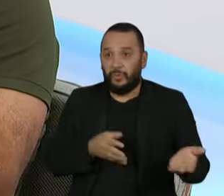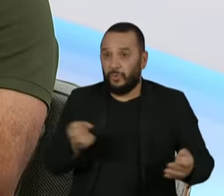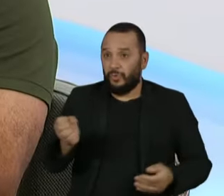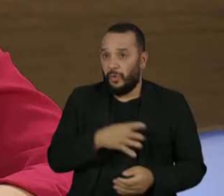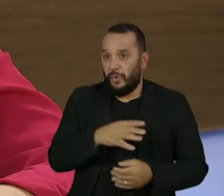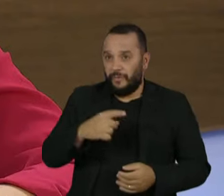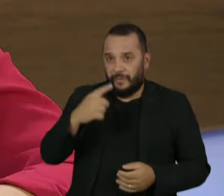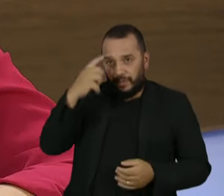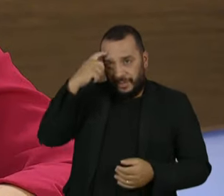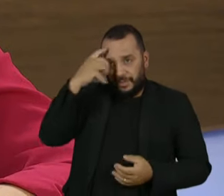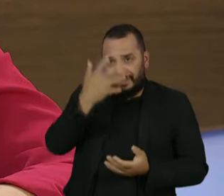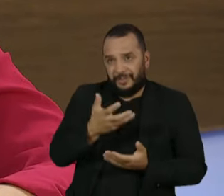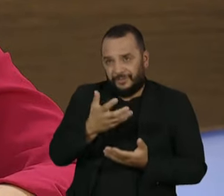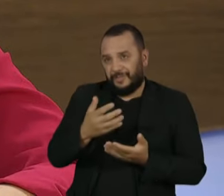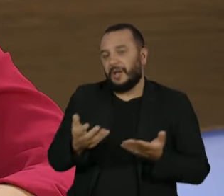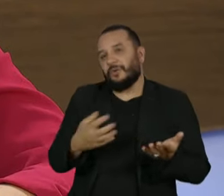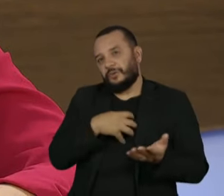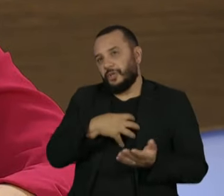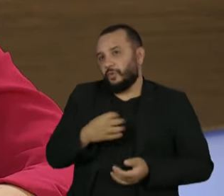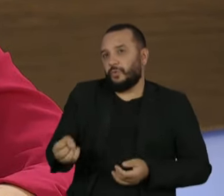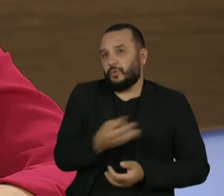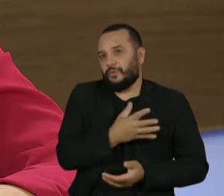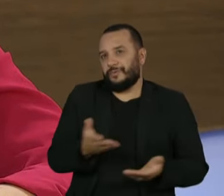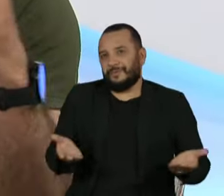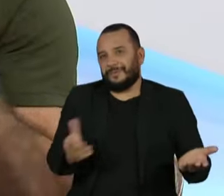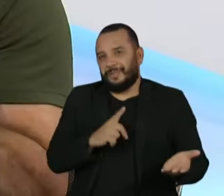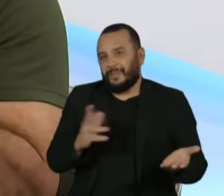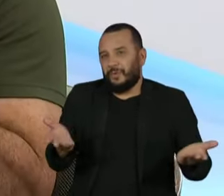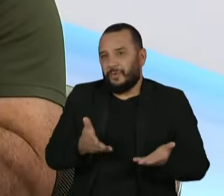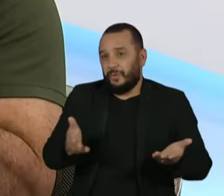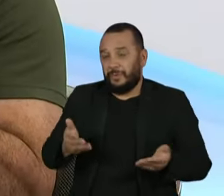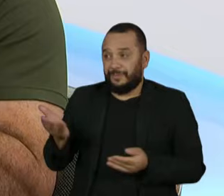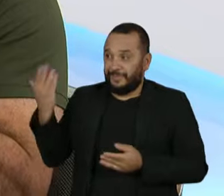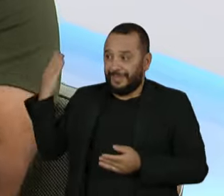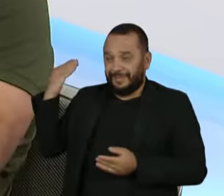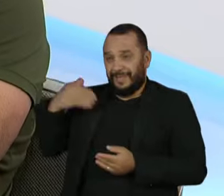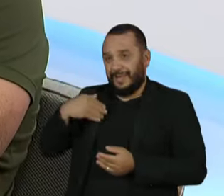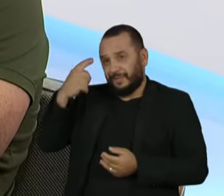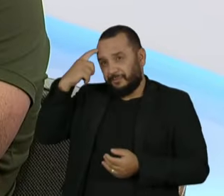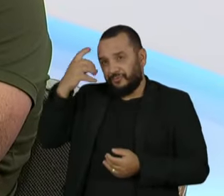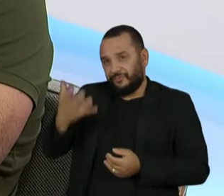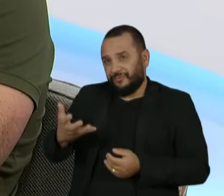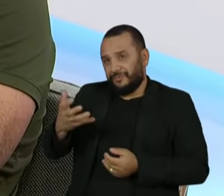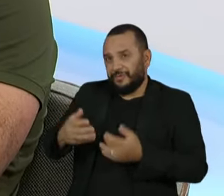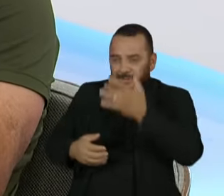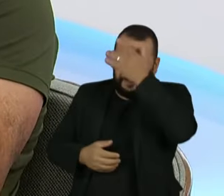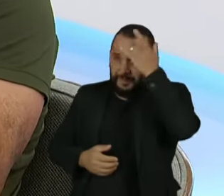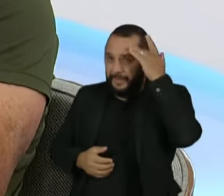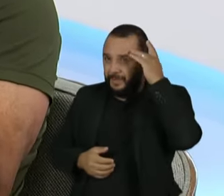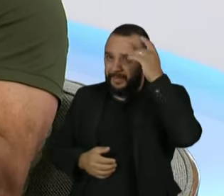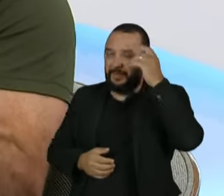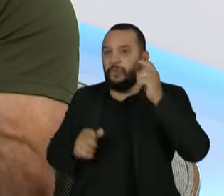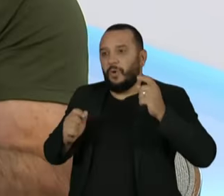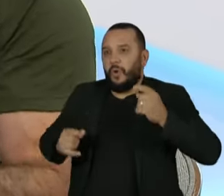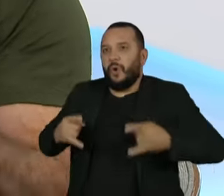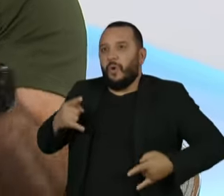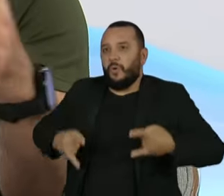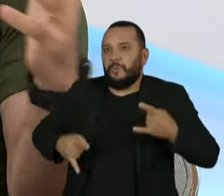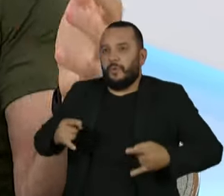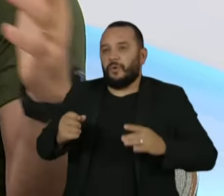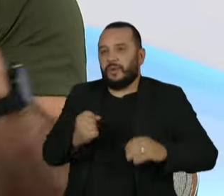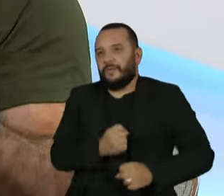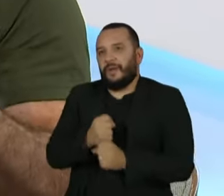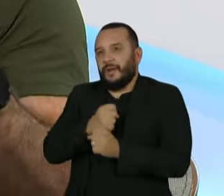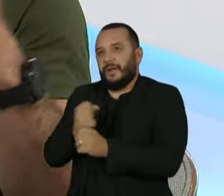que a gente tem hoje né porque se você olhasse para o passado de Inteligência Artificial todo mundo achava que ia ser robôs varrendo